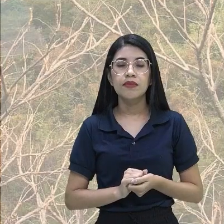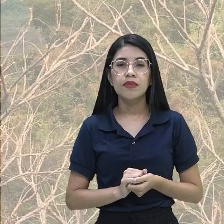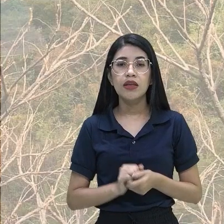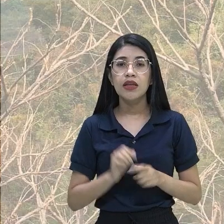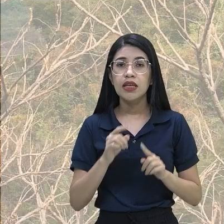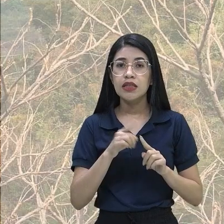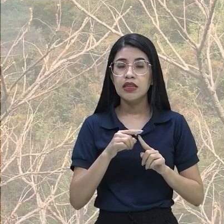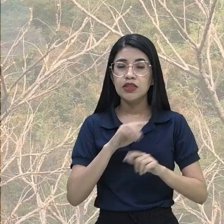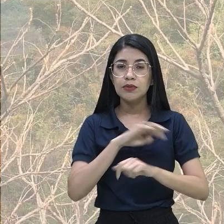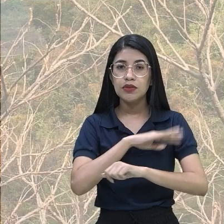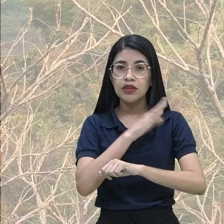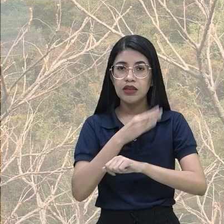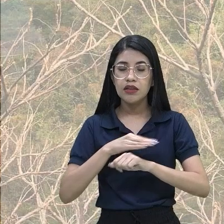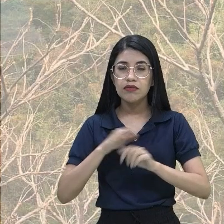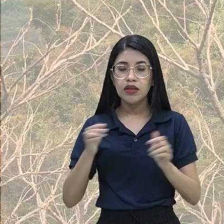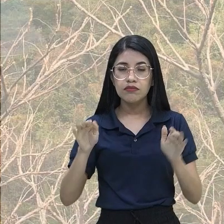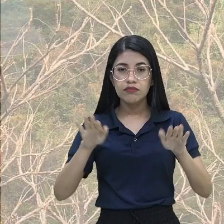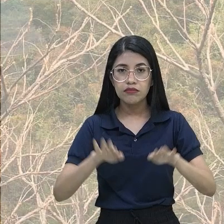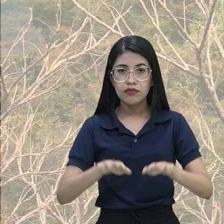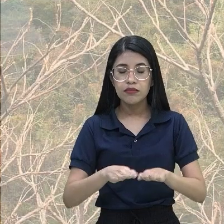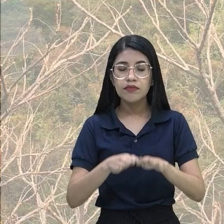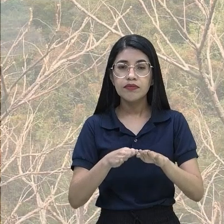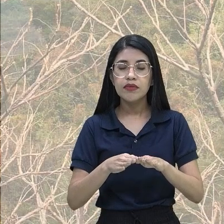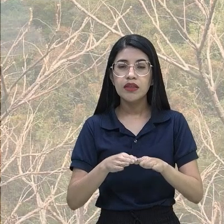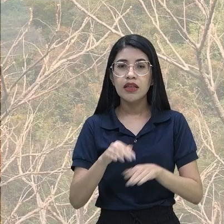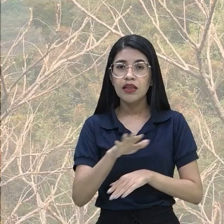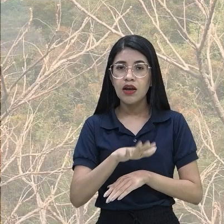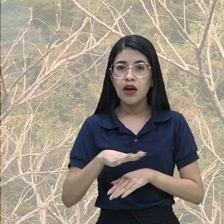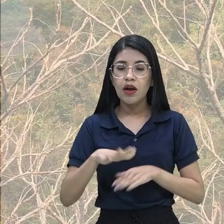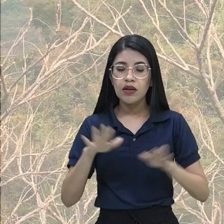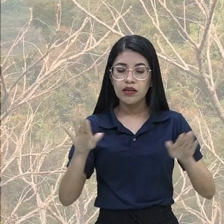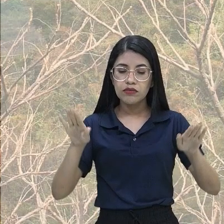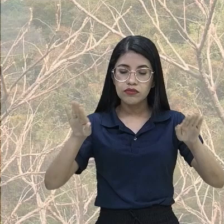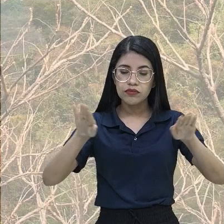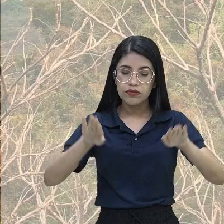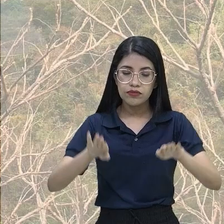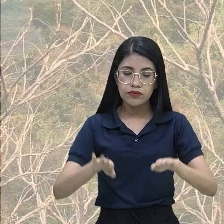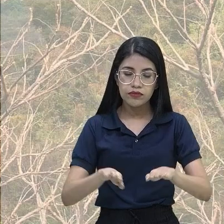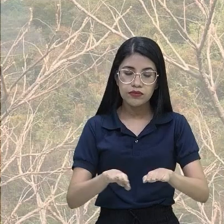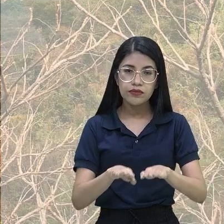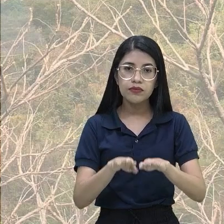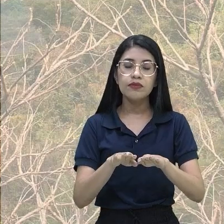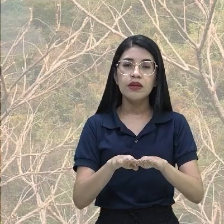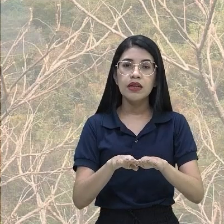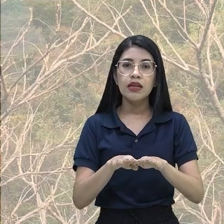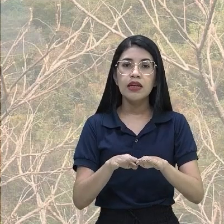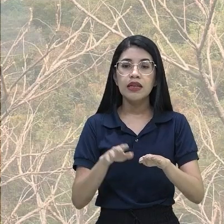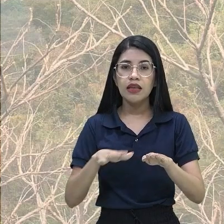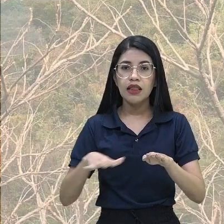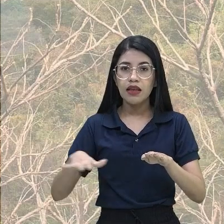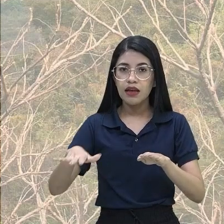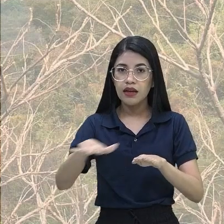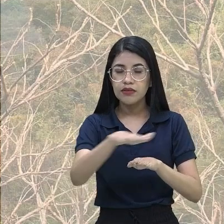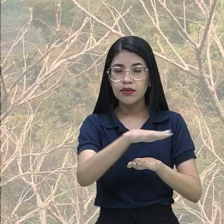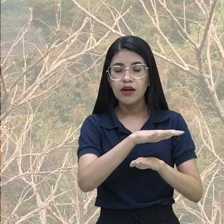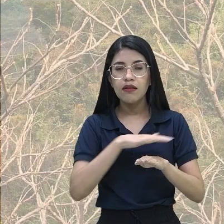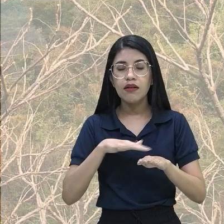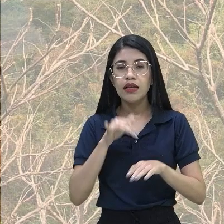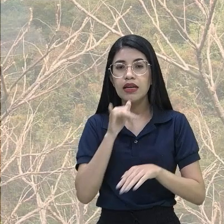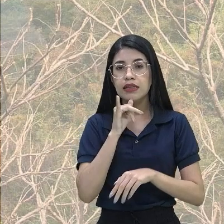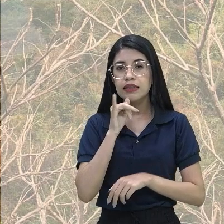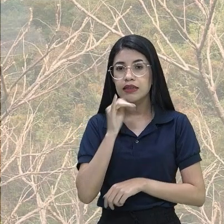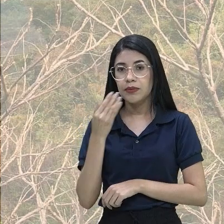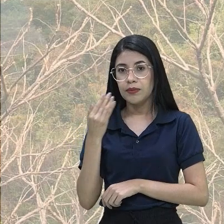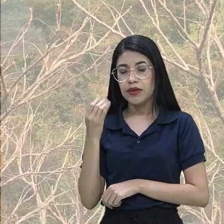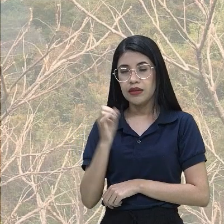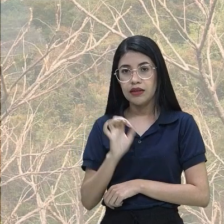das depressões? São terrenos mais rebaixados que vai estar ao seu entorno. Olha só a imagem. Vocês